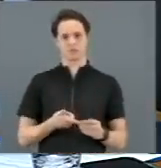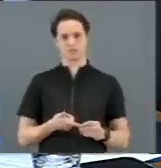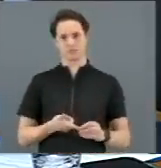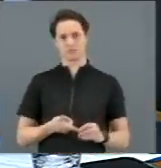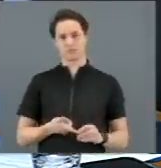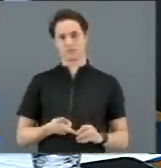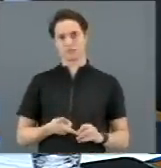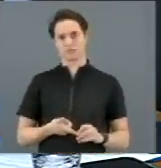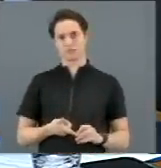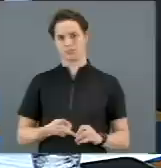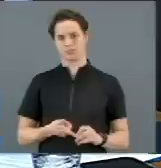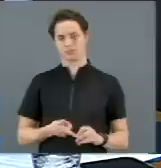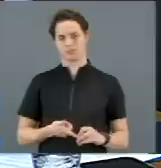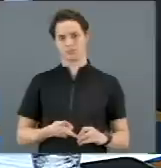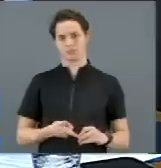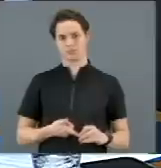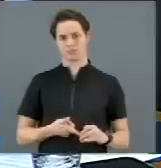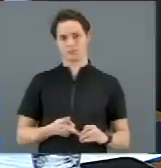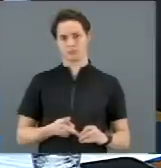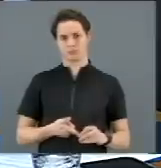Uma pessoa que sempre defendeu